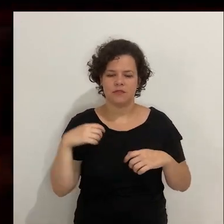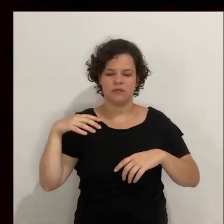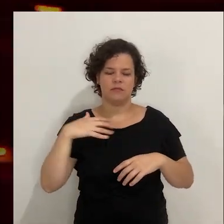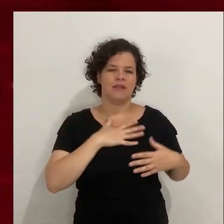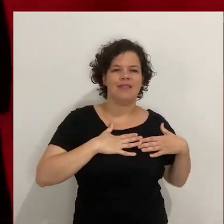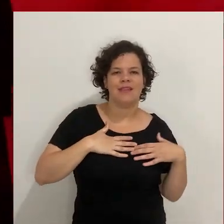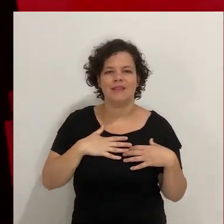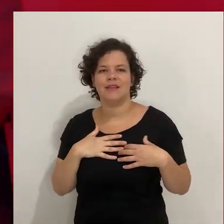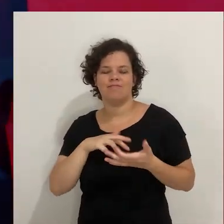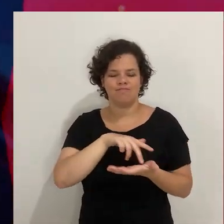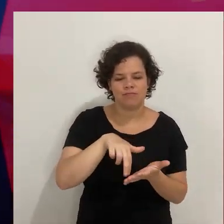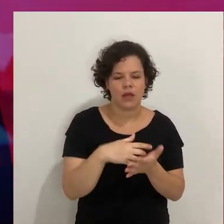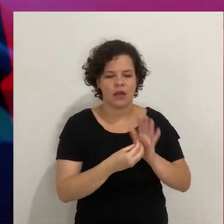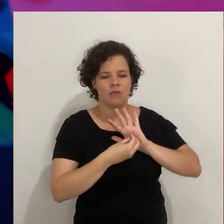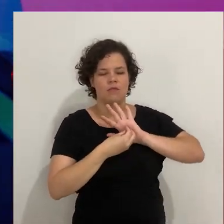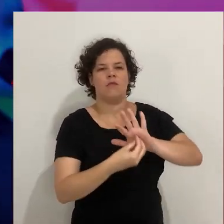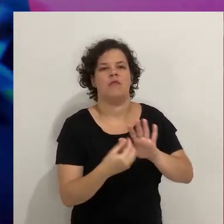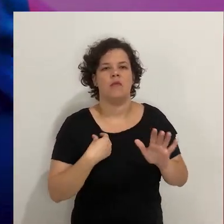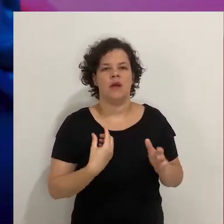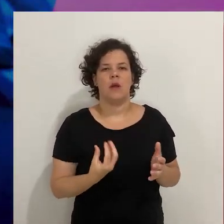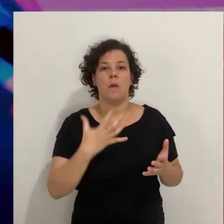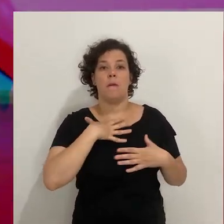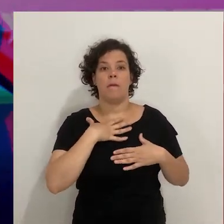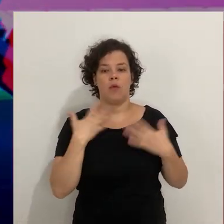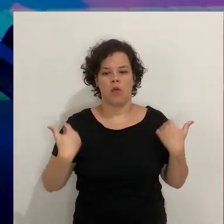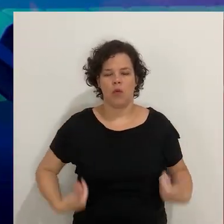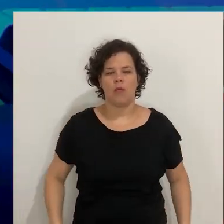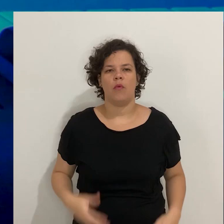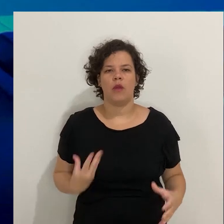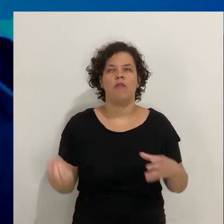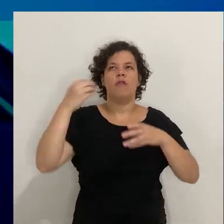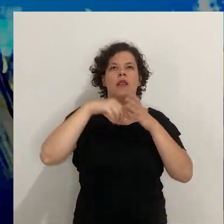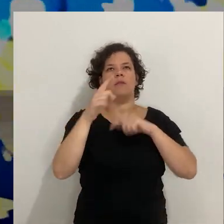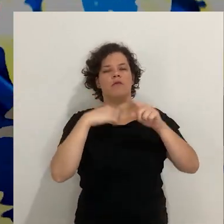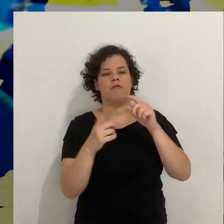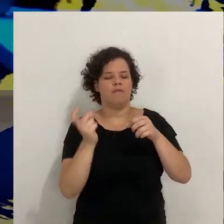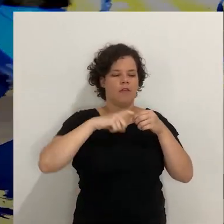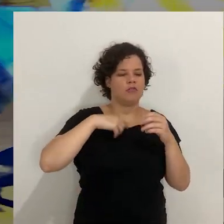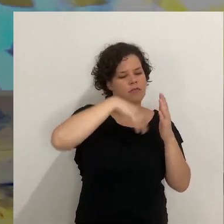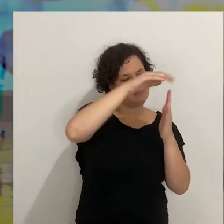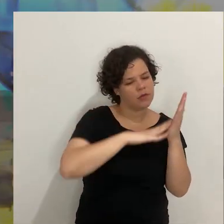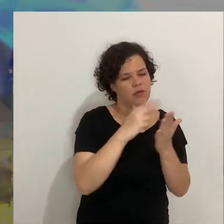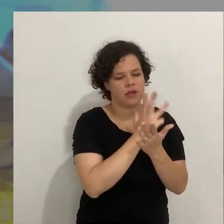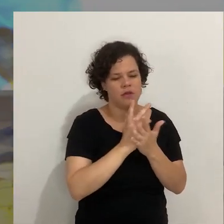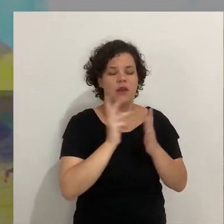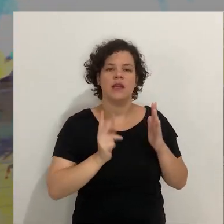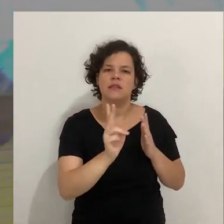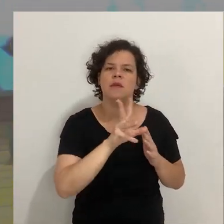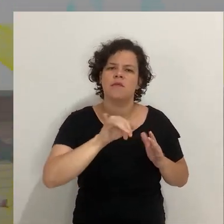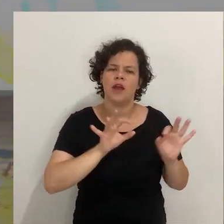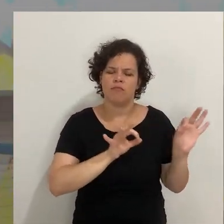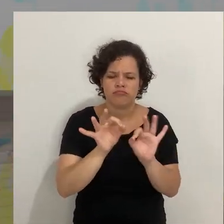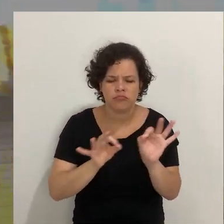Me expressar, né, com o corpo. E aí eu volto para a pintura e eu volto para o desenho. E esses processos sempre vão pedindo